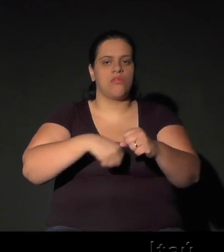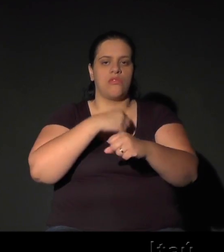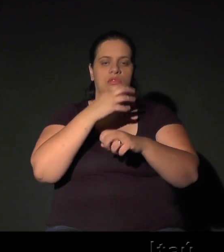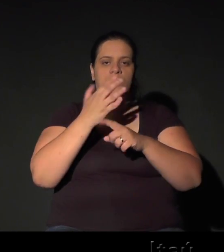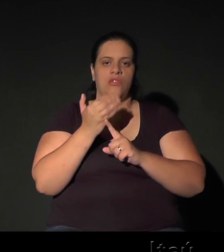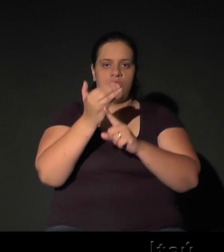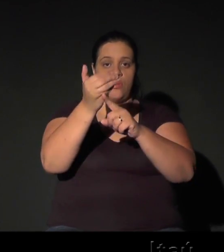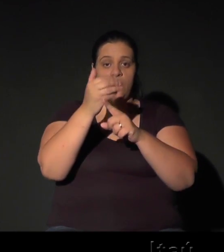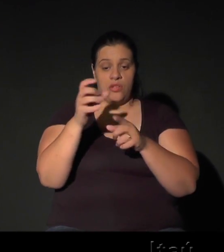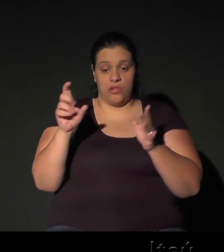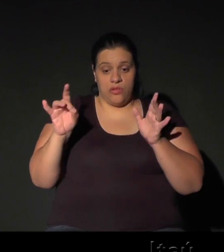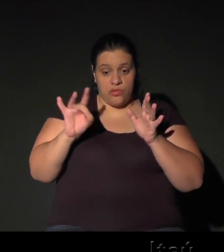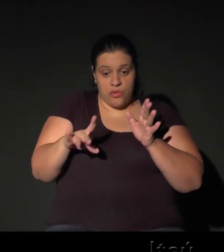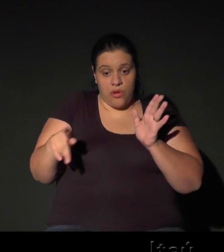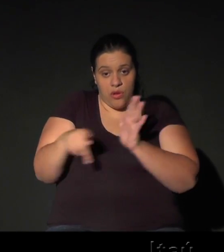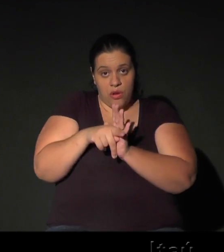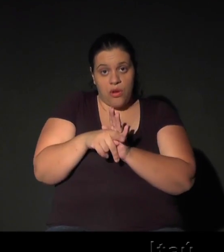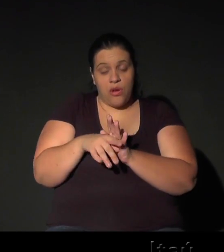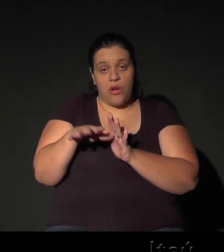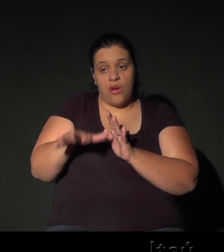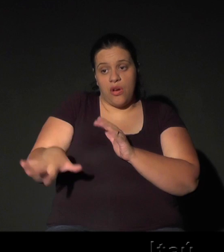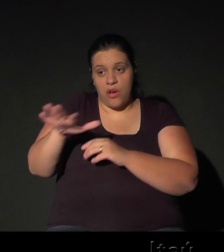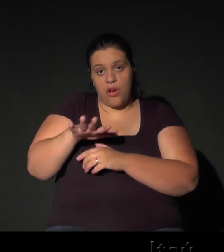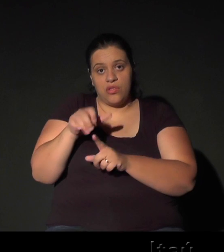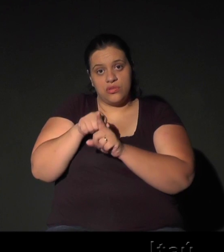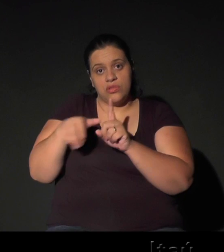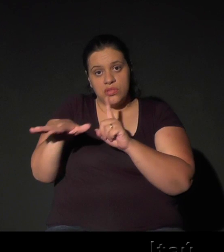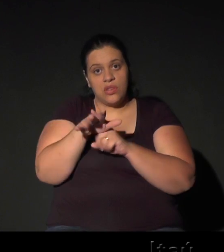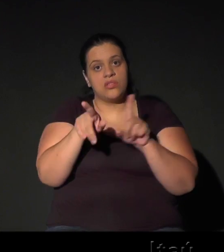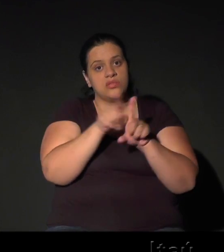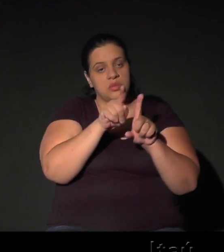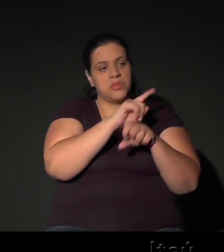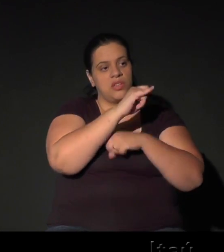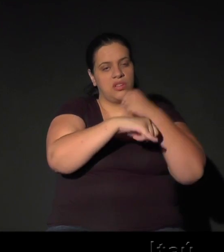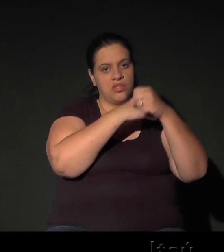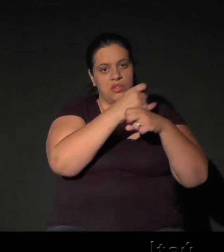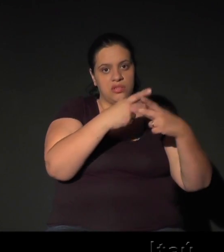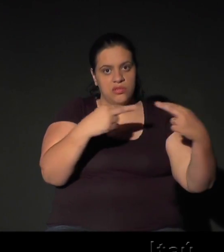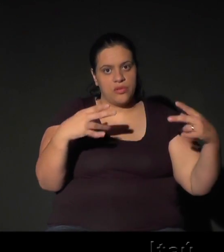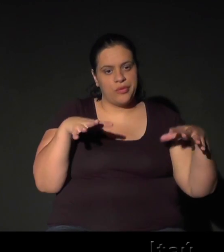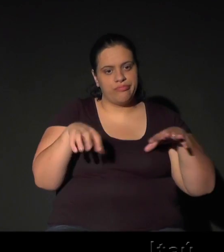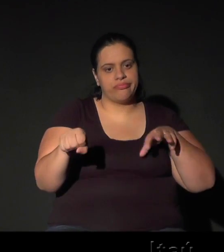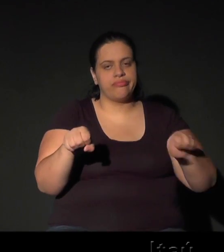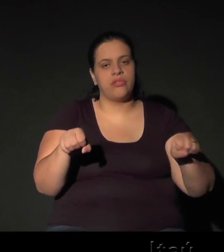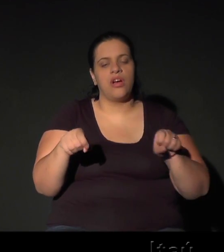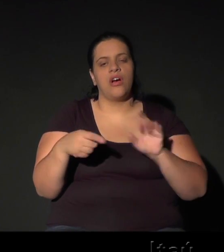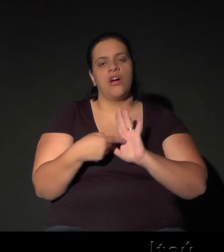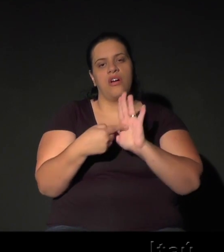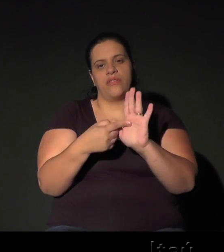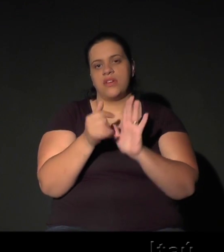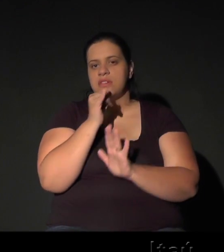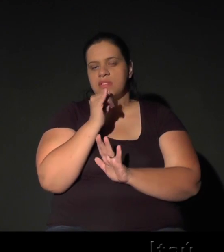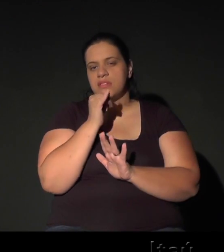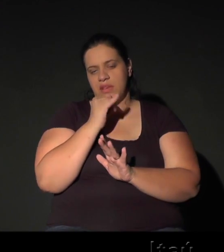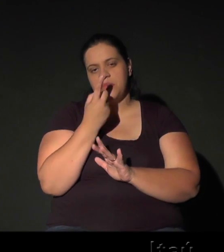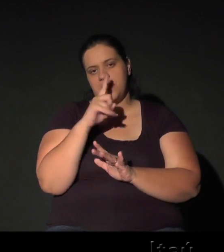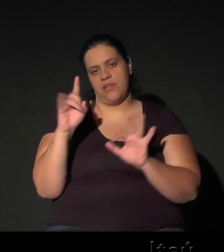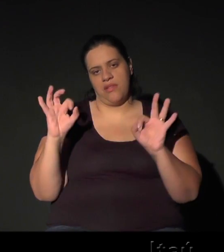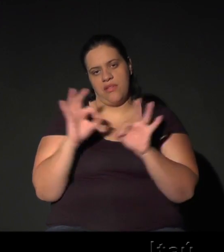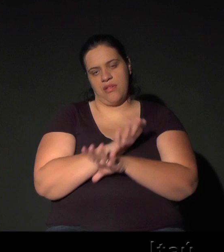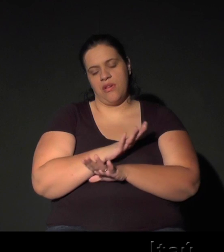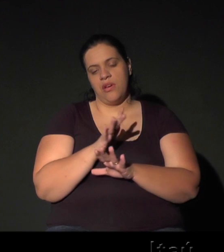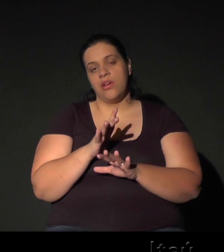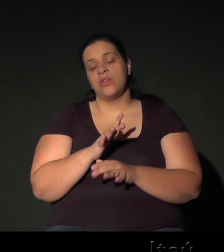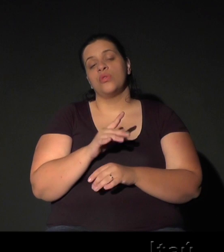o espaço não só no território no espaço público e nas redes né e eu ia dar o exemplo E aí agora para acabar para